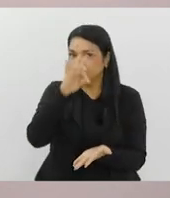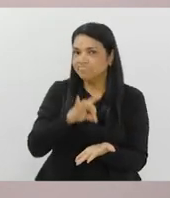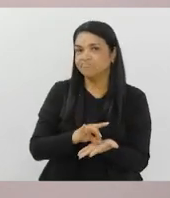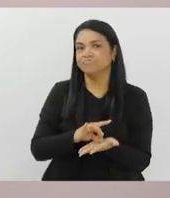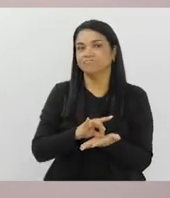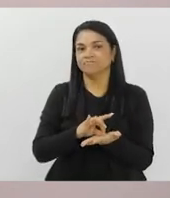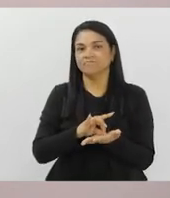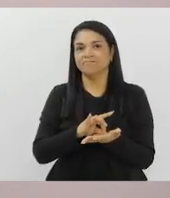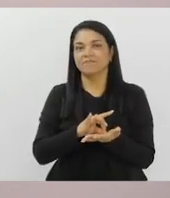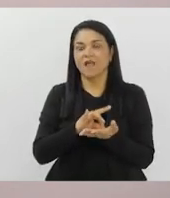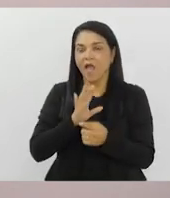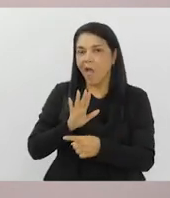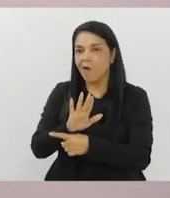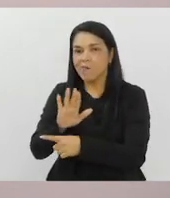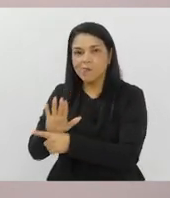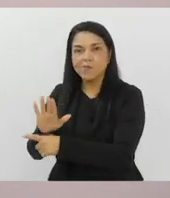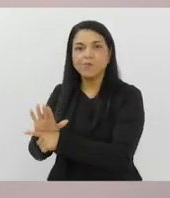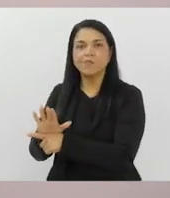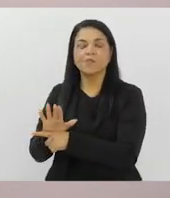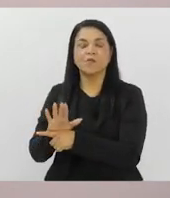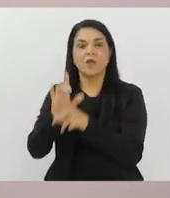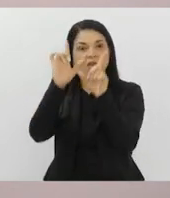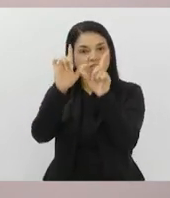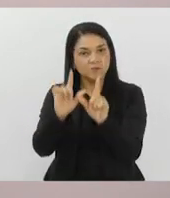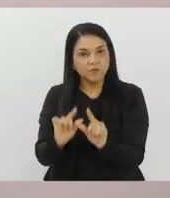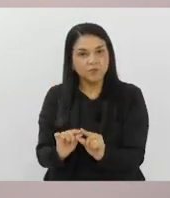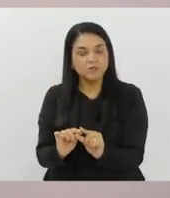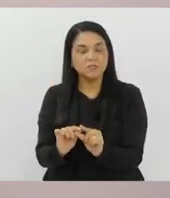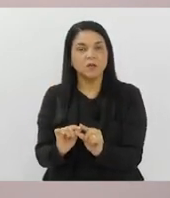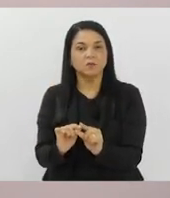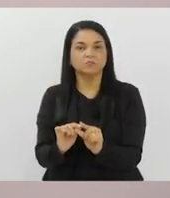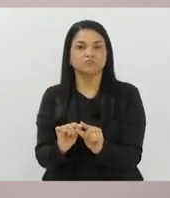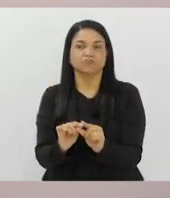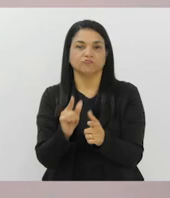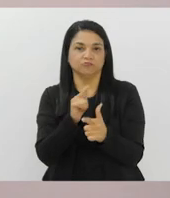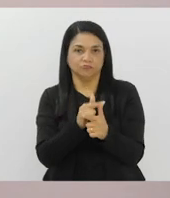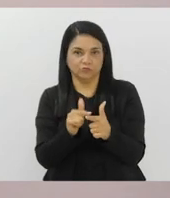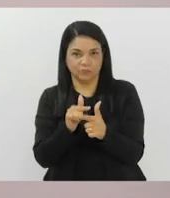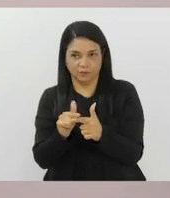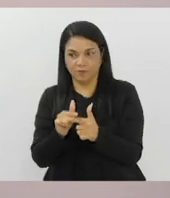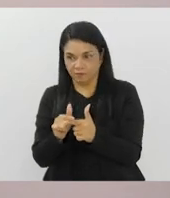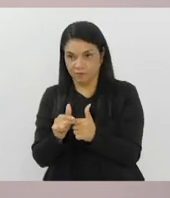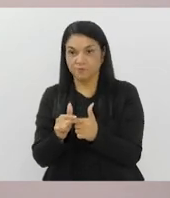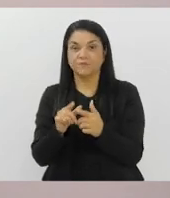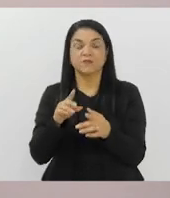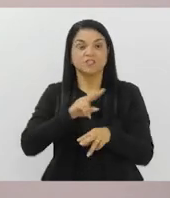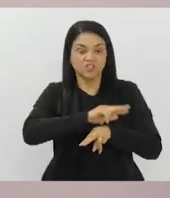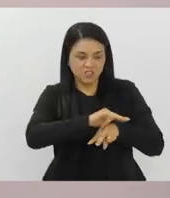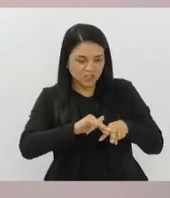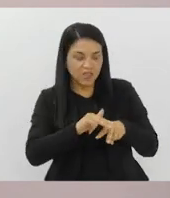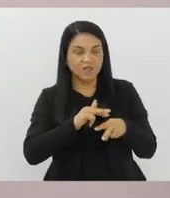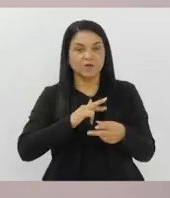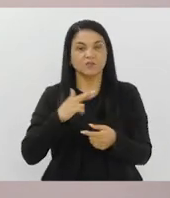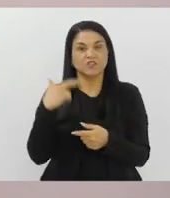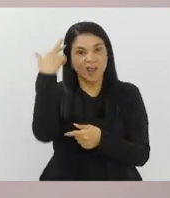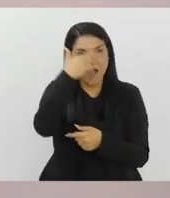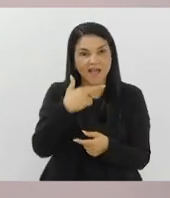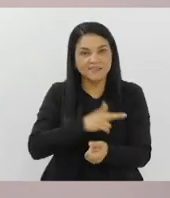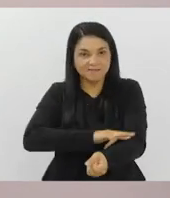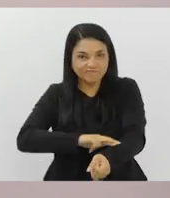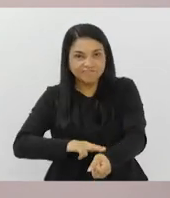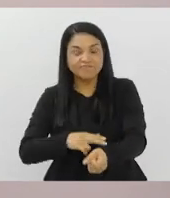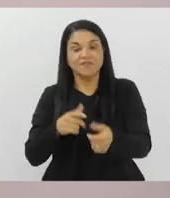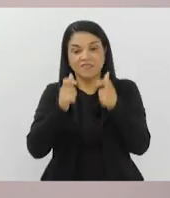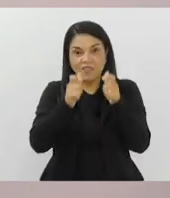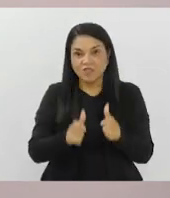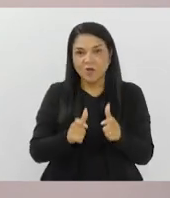verdade a contribuição da diminuição das disparidades todinhas. Eu falei aqui de gênero, de raça, classe, de condição, de território.